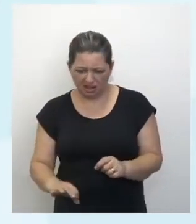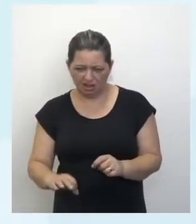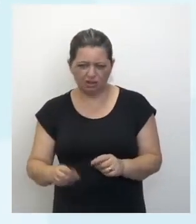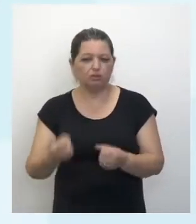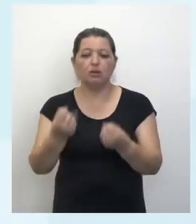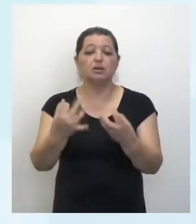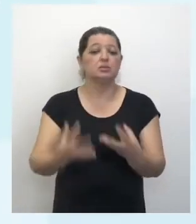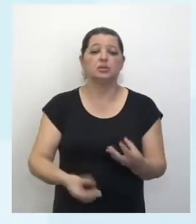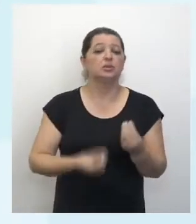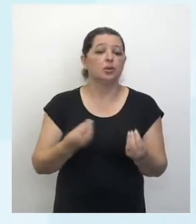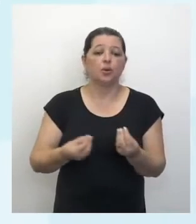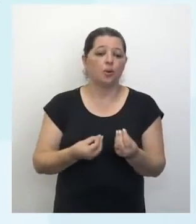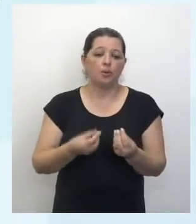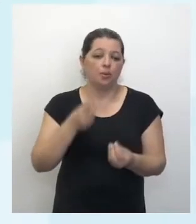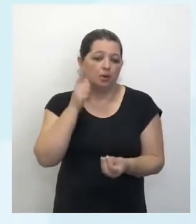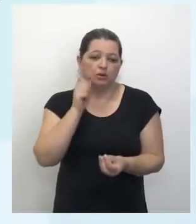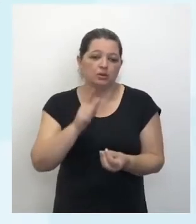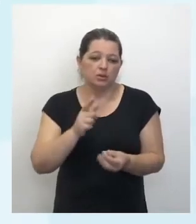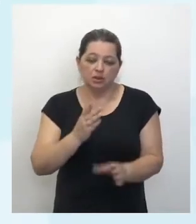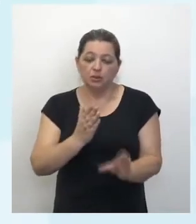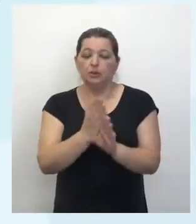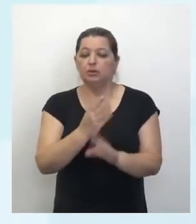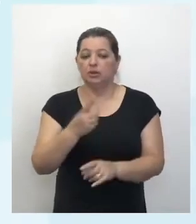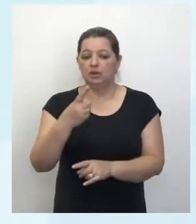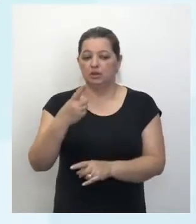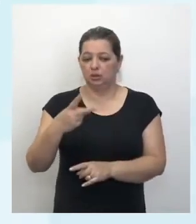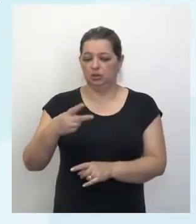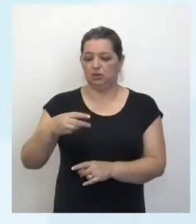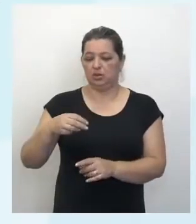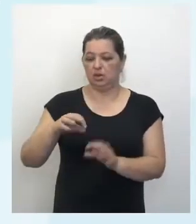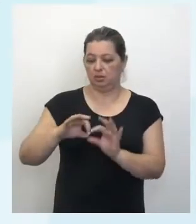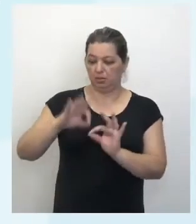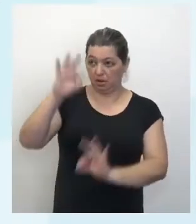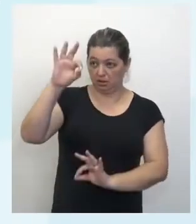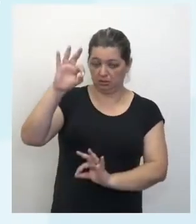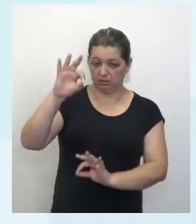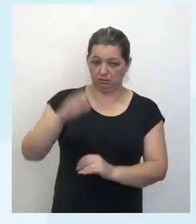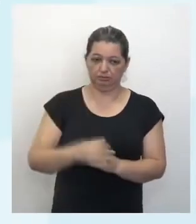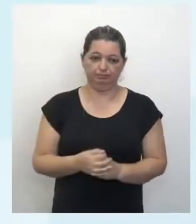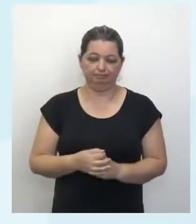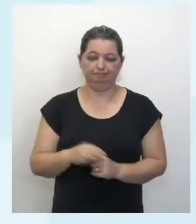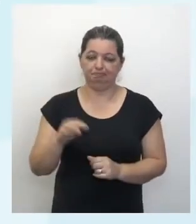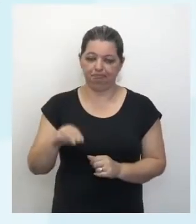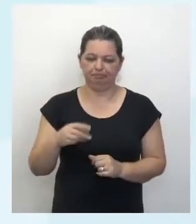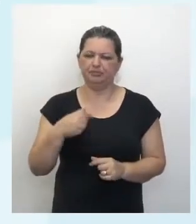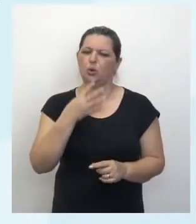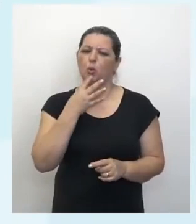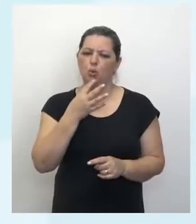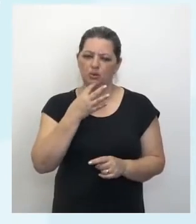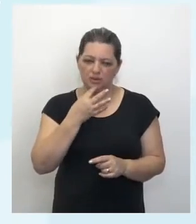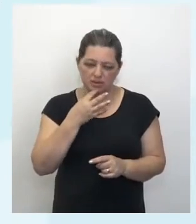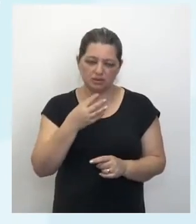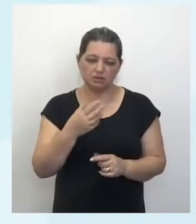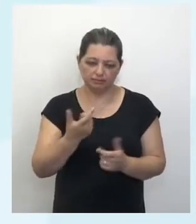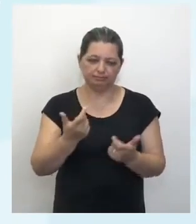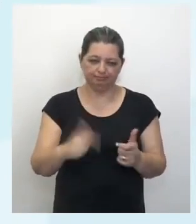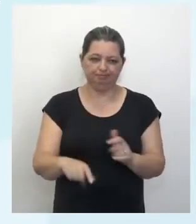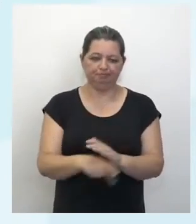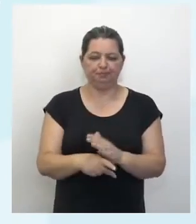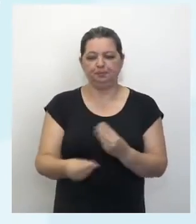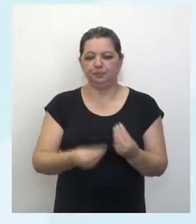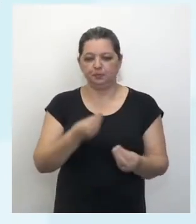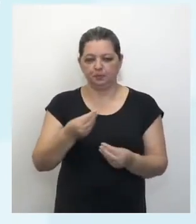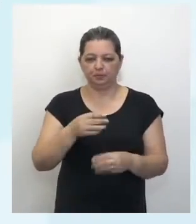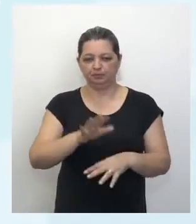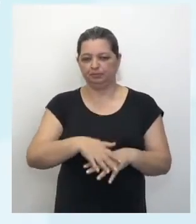chegou nesses 12 metros? Então, o que ele fez? Eu tenho certeza que ele recorreu lá, ele conhecia, né, o Teorema de Tales. Então, eu